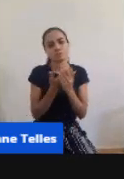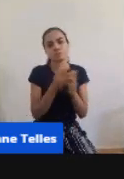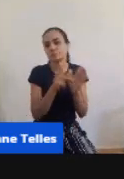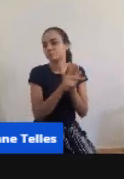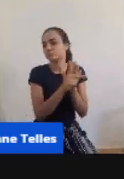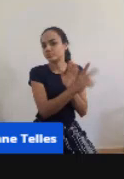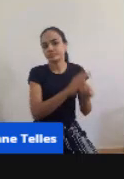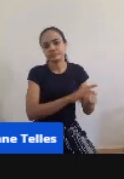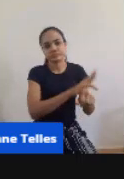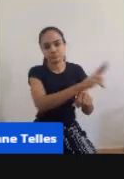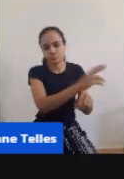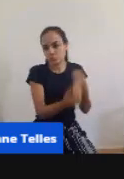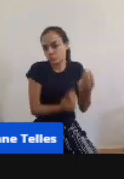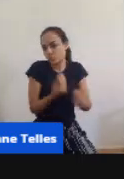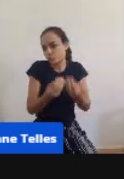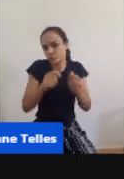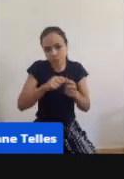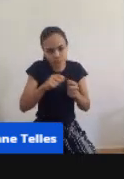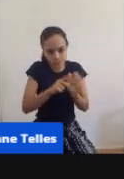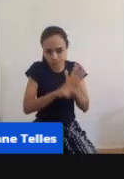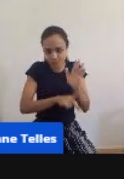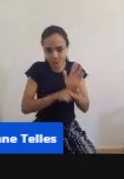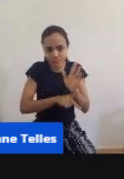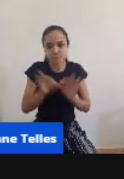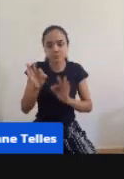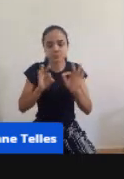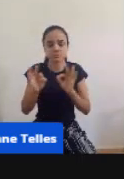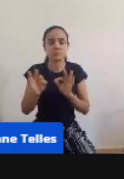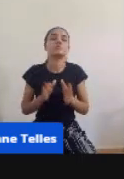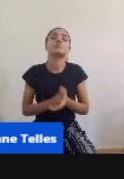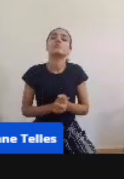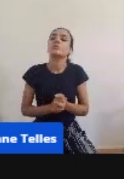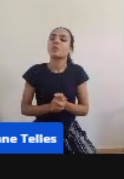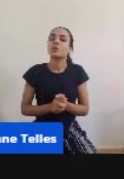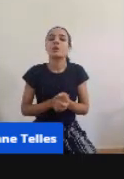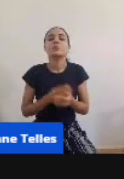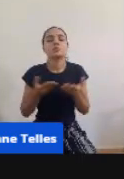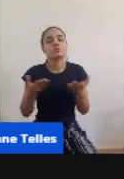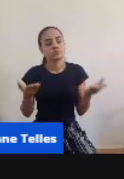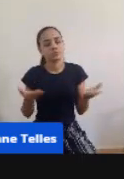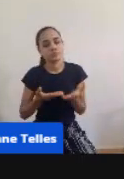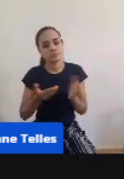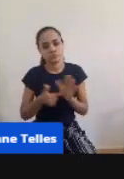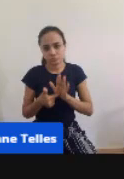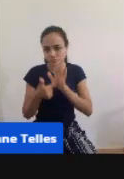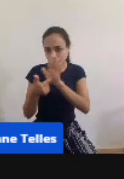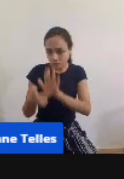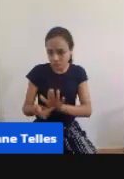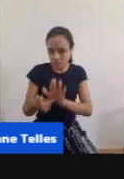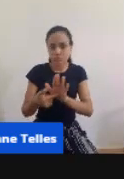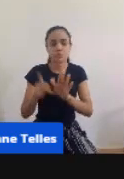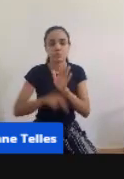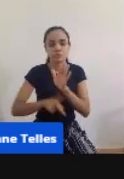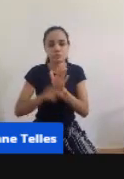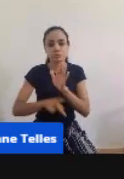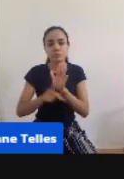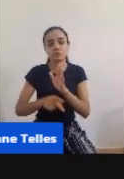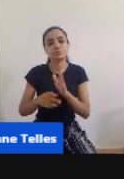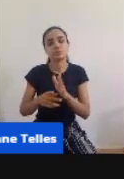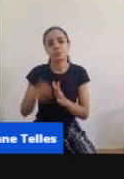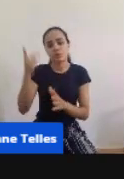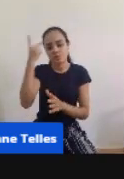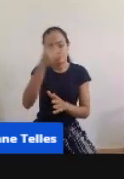nosso caso aqui, nós vamos reportar um plano de aula para uma atividade específica. Nesse caso, então, nós temos